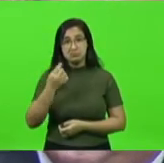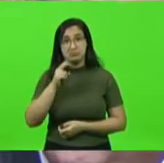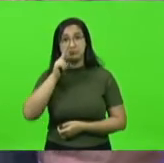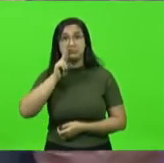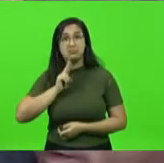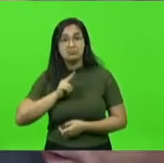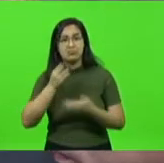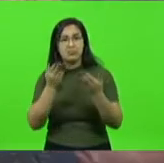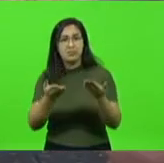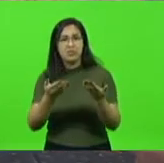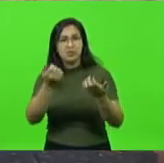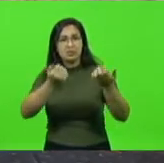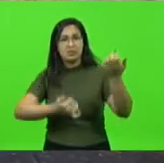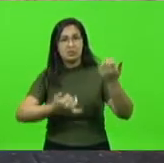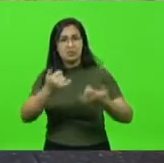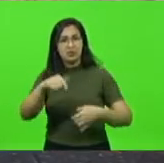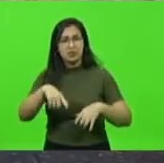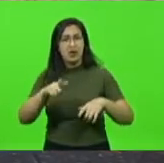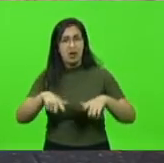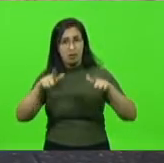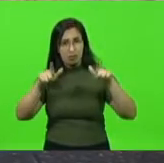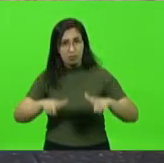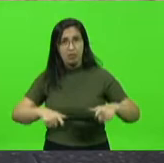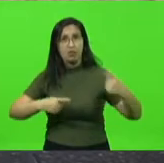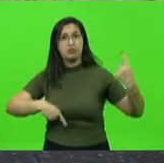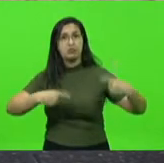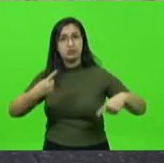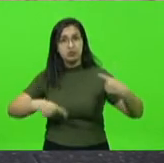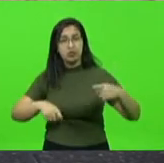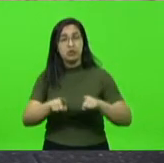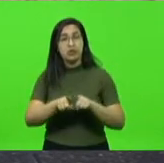o senhor, aqui é lugar de discutir e de votar.